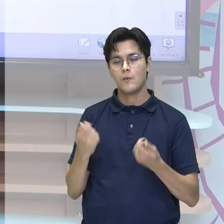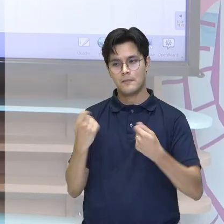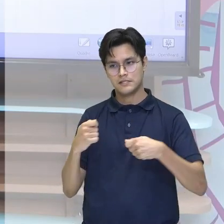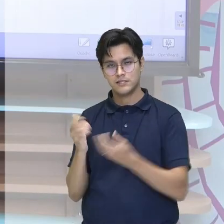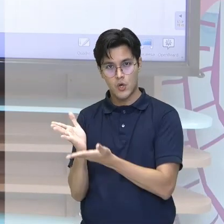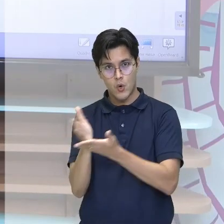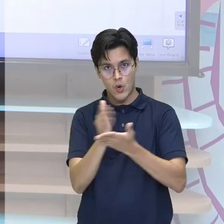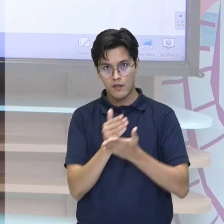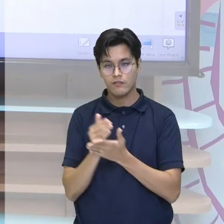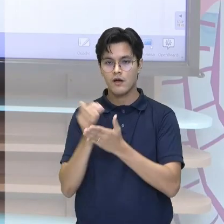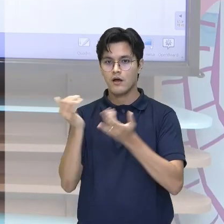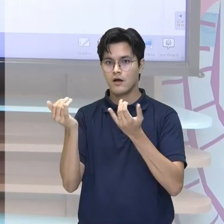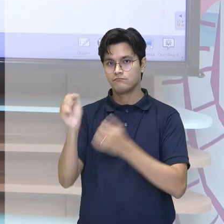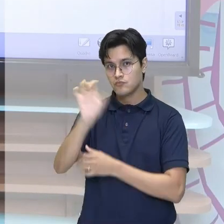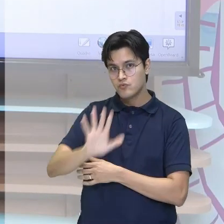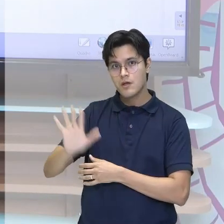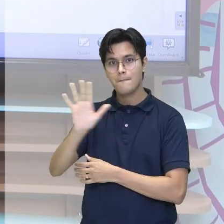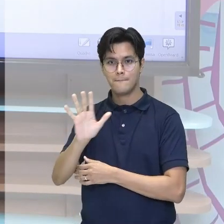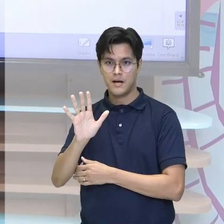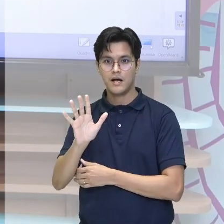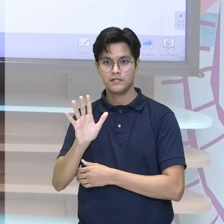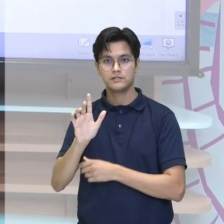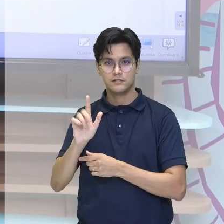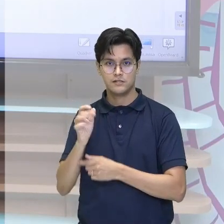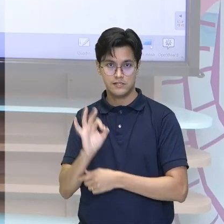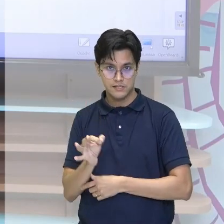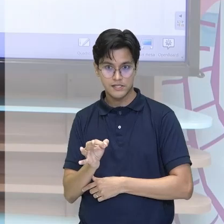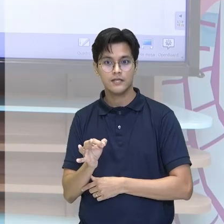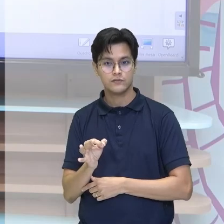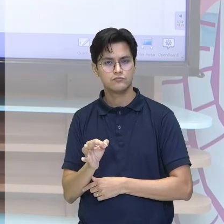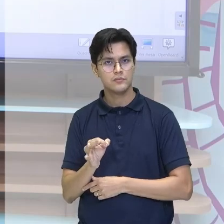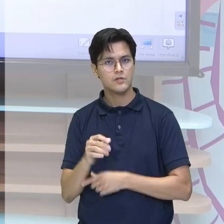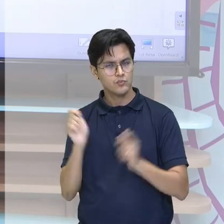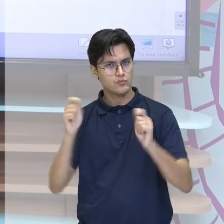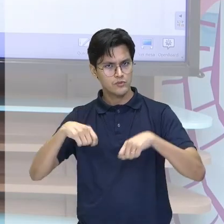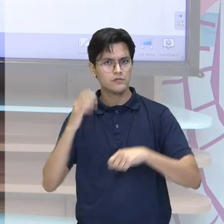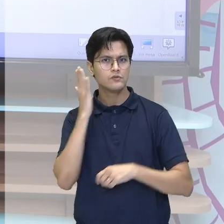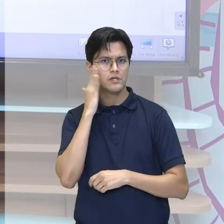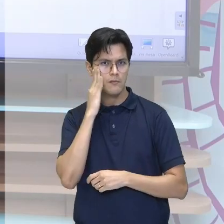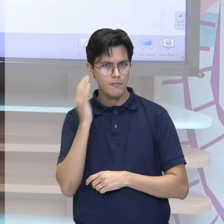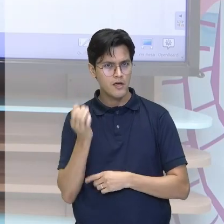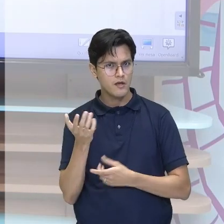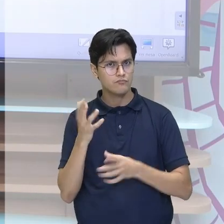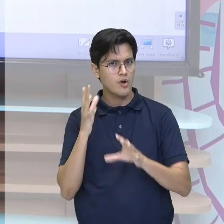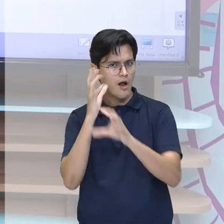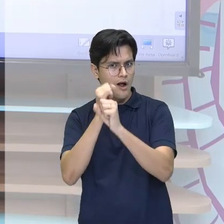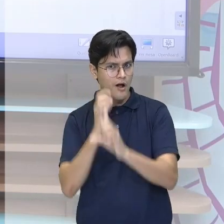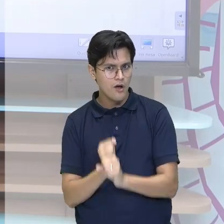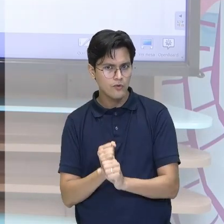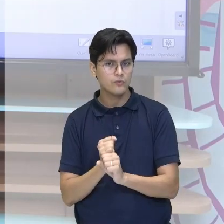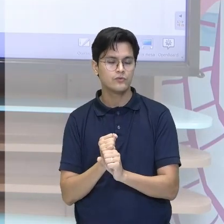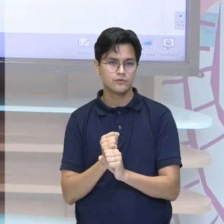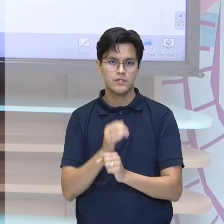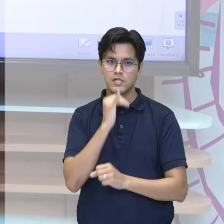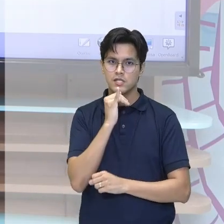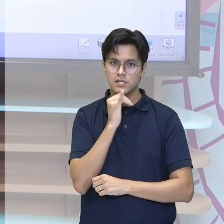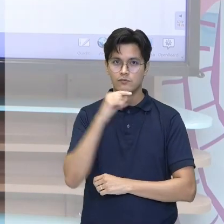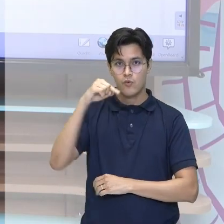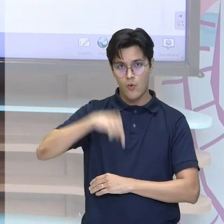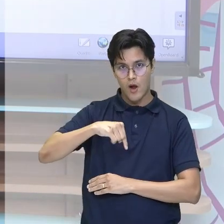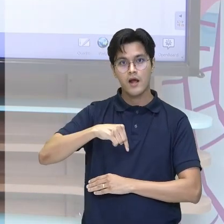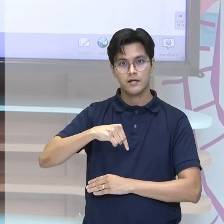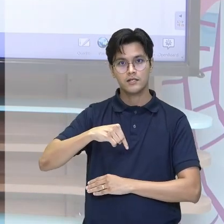coletadas essas imagens, e aí a gente também tem, gente, o cálculo, que é no caso aqui da maior forma de